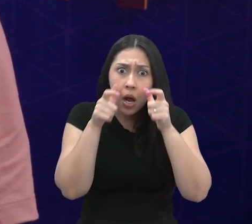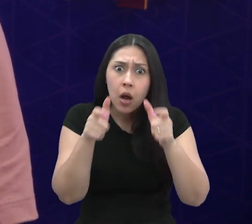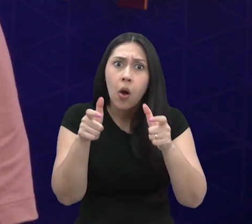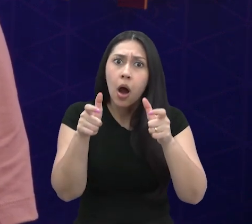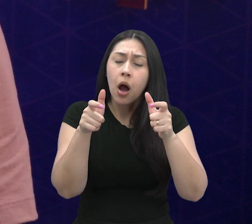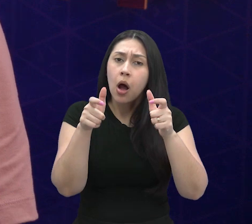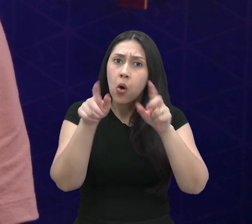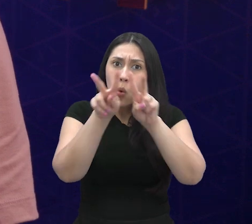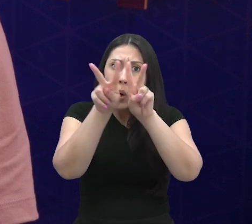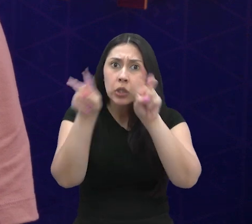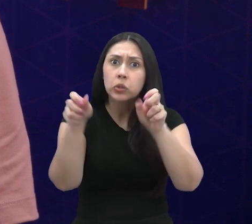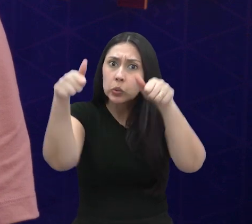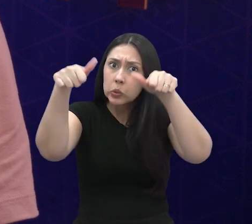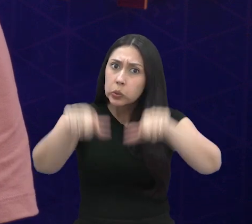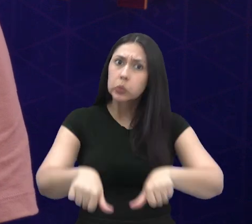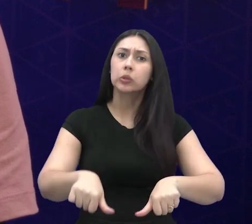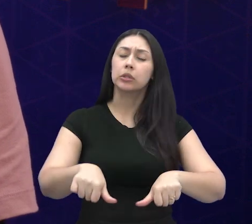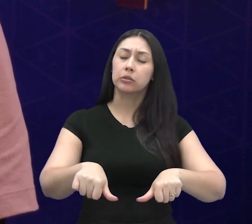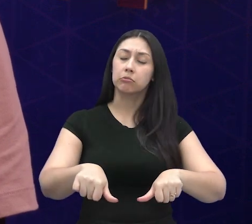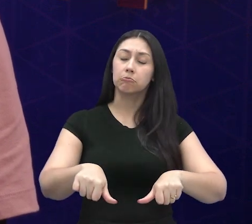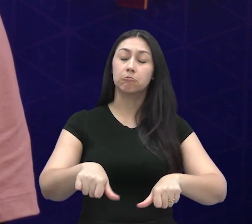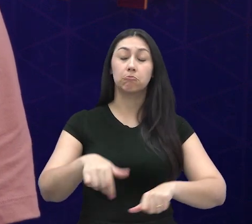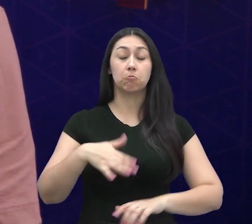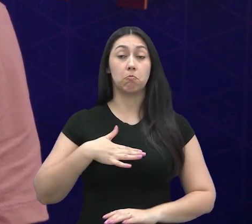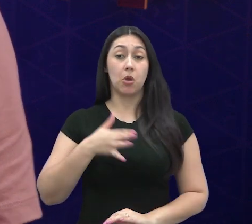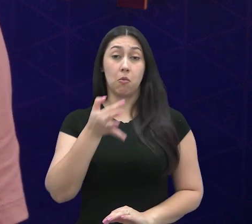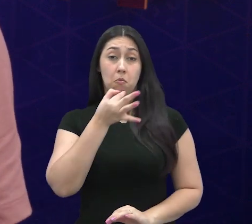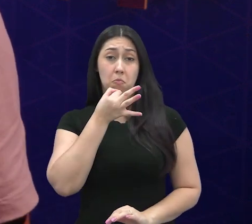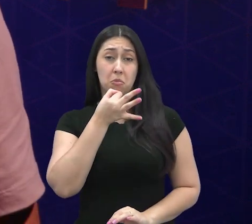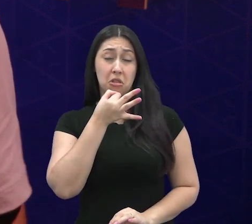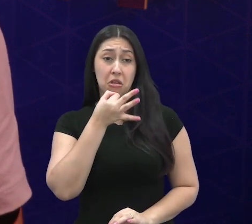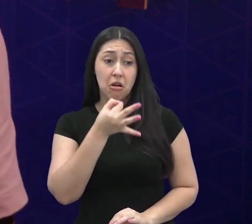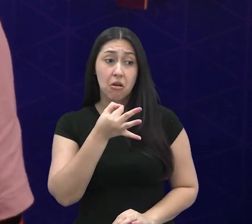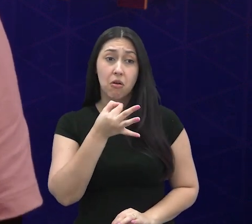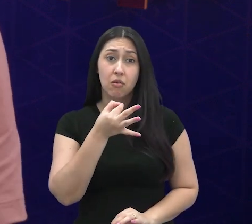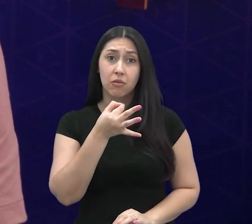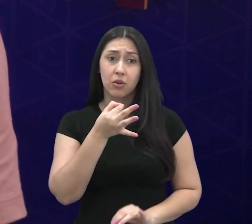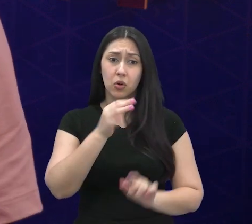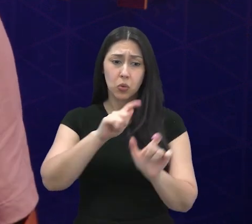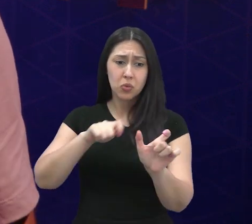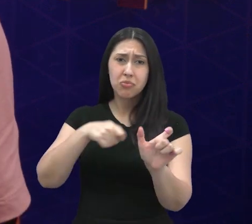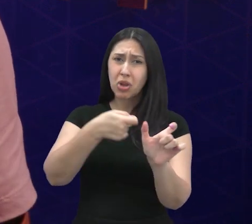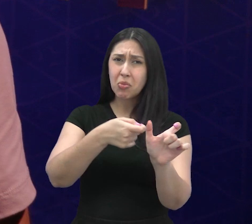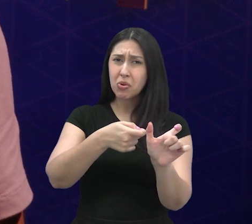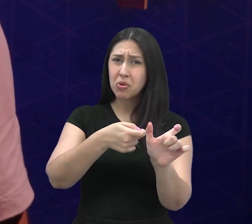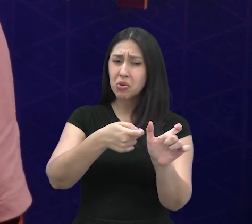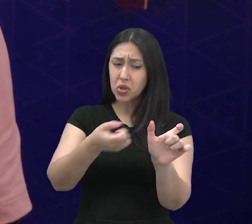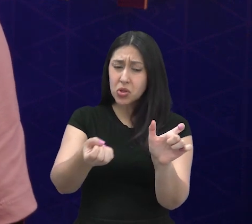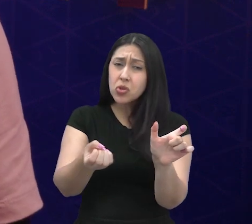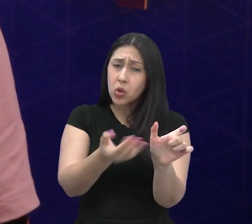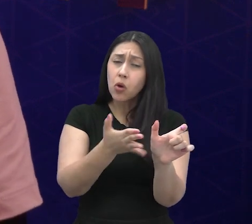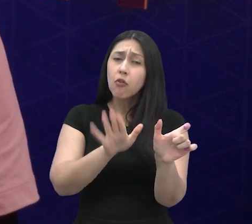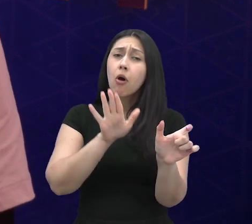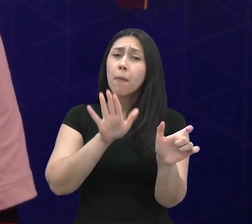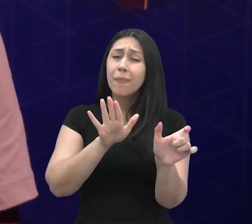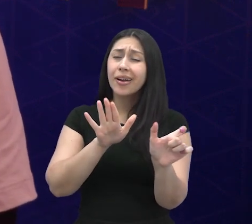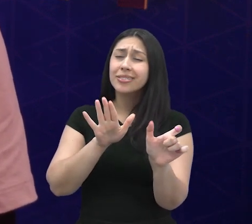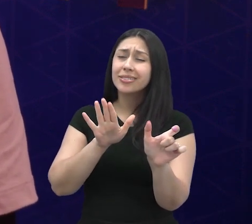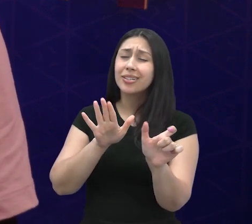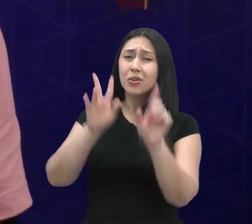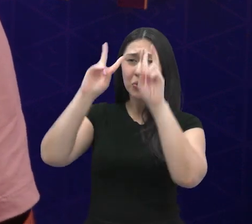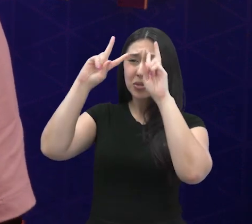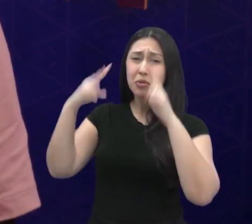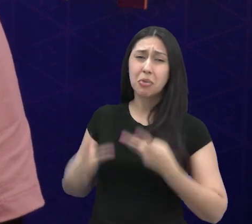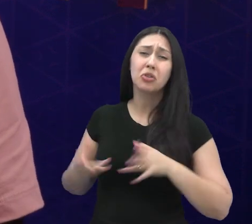né, a essas notícias ruins. E eu acho que, na verdade, não é um termo novo, mas não é